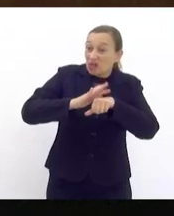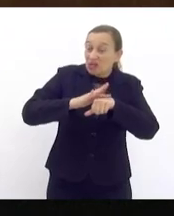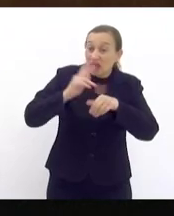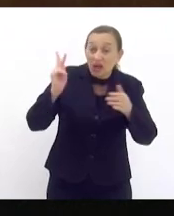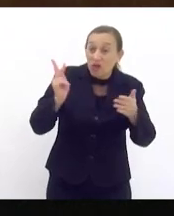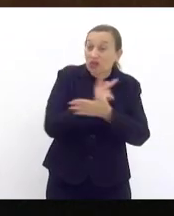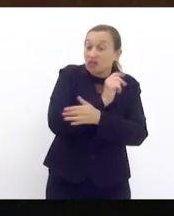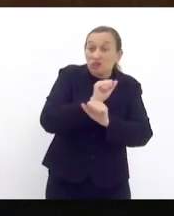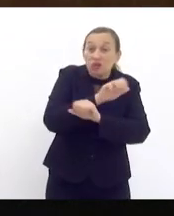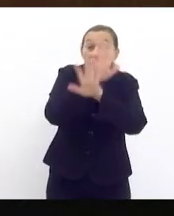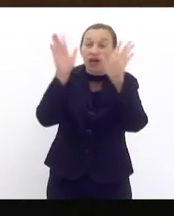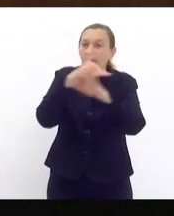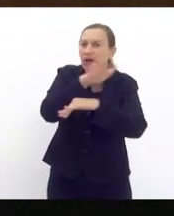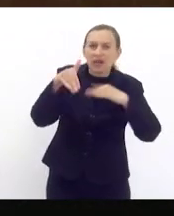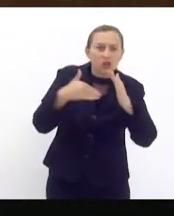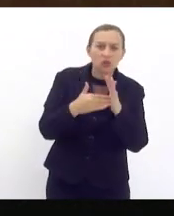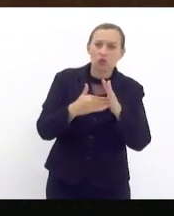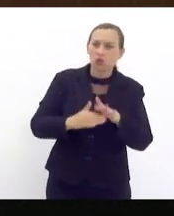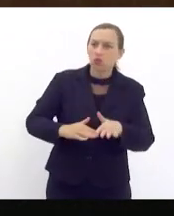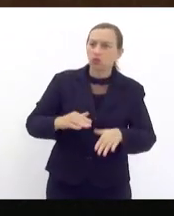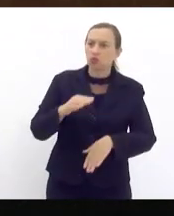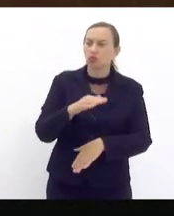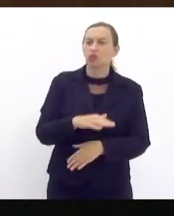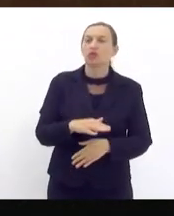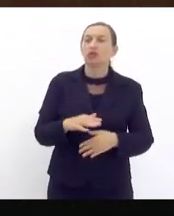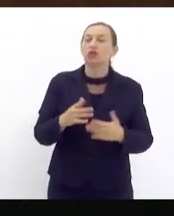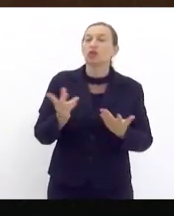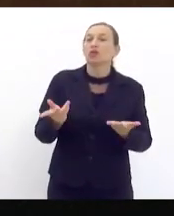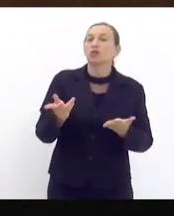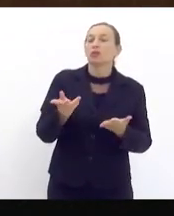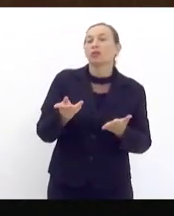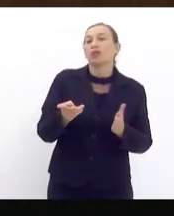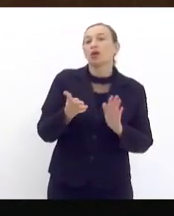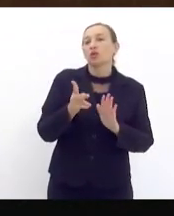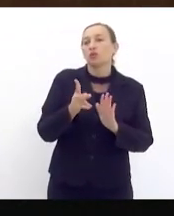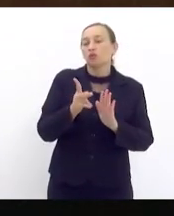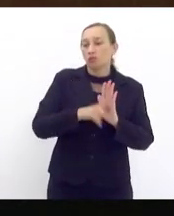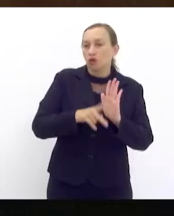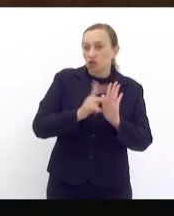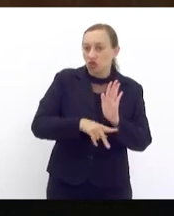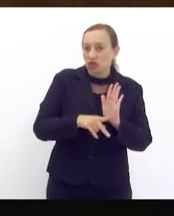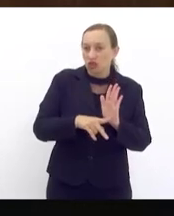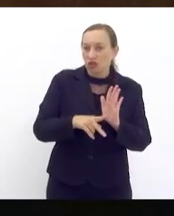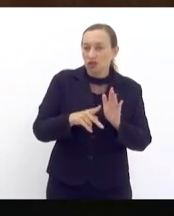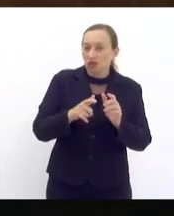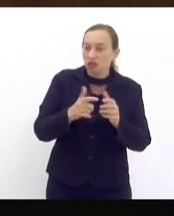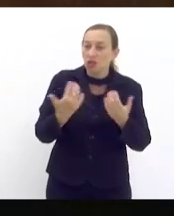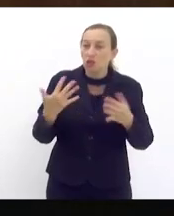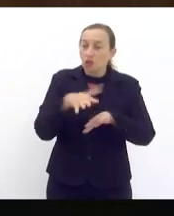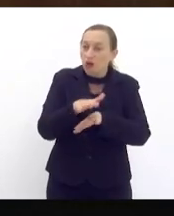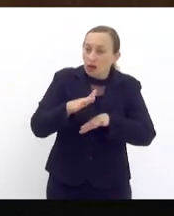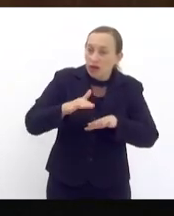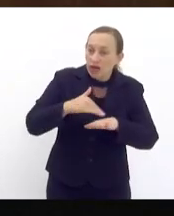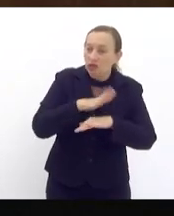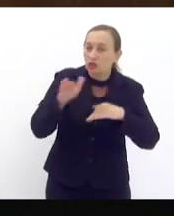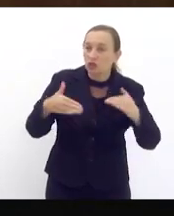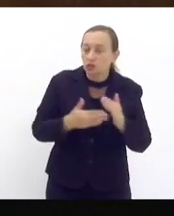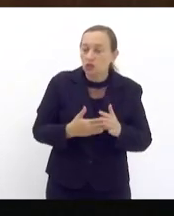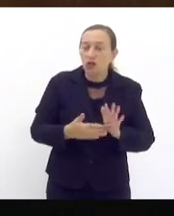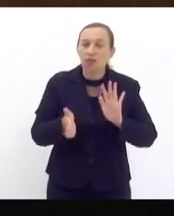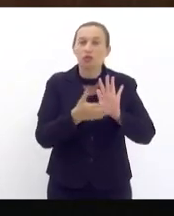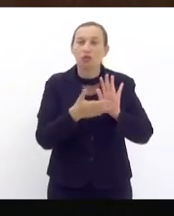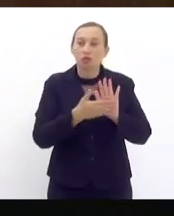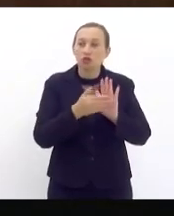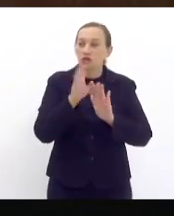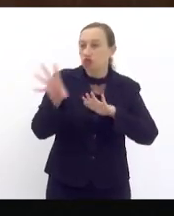esta é uma maneira de contribuir para que o projeto que já extremamente militório e seja ainda mais inclusivo então ele a proposta de